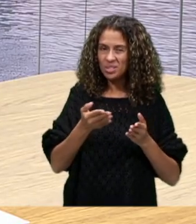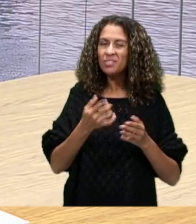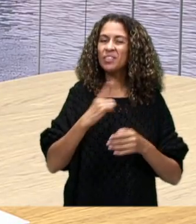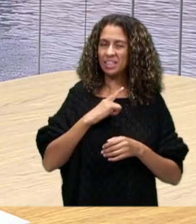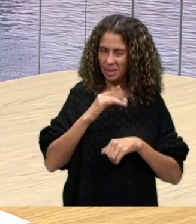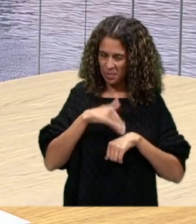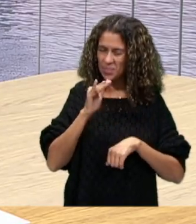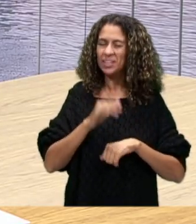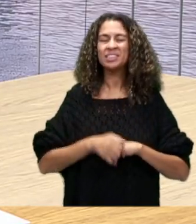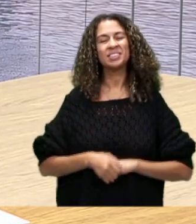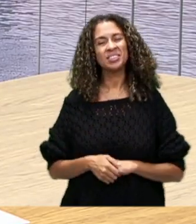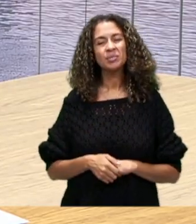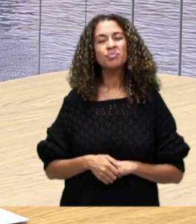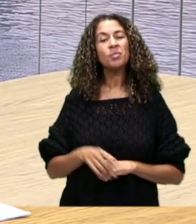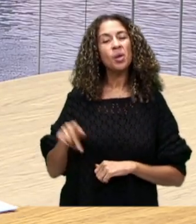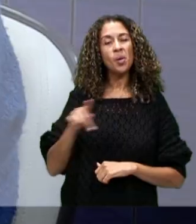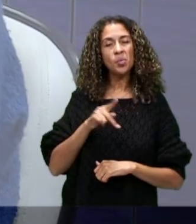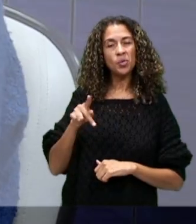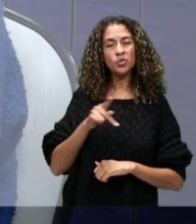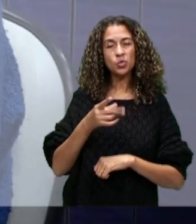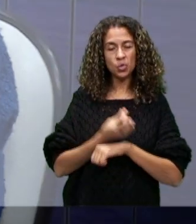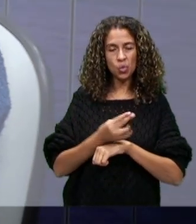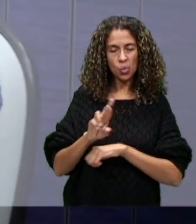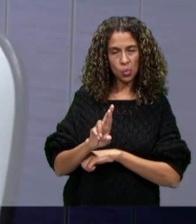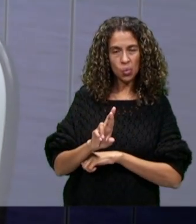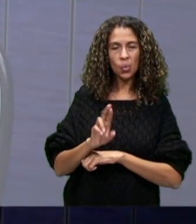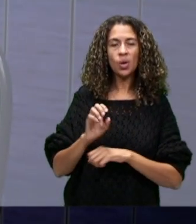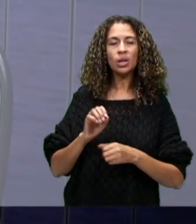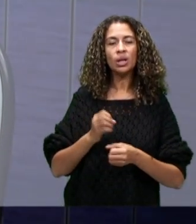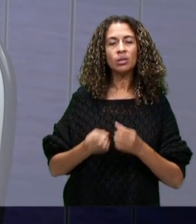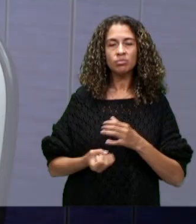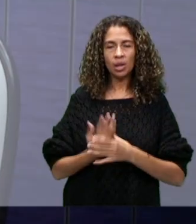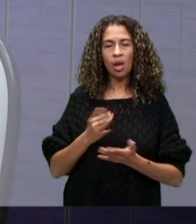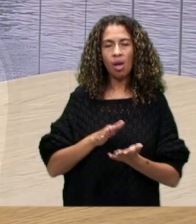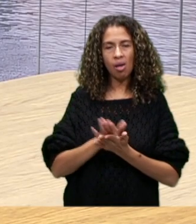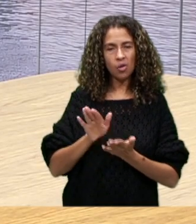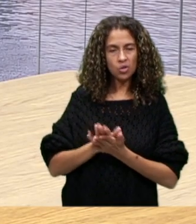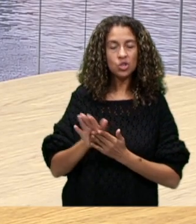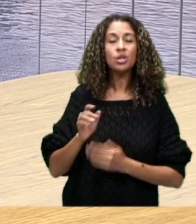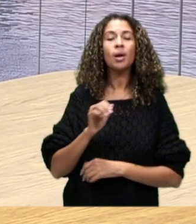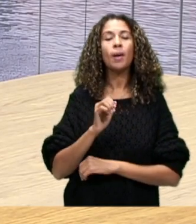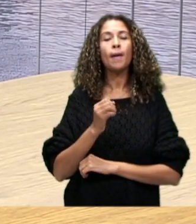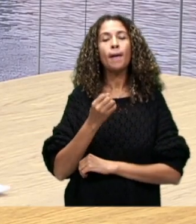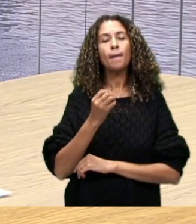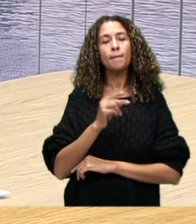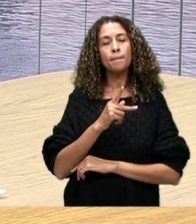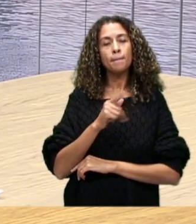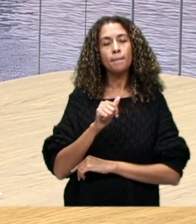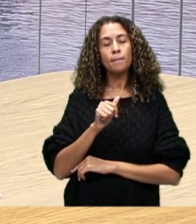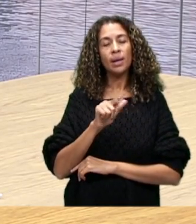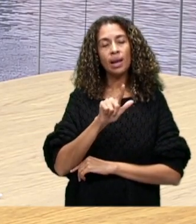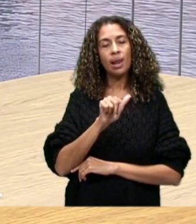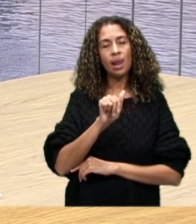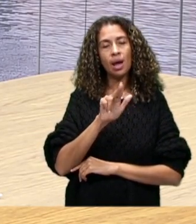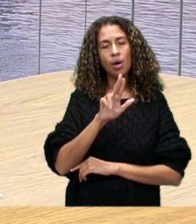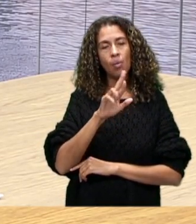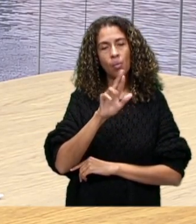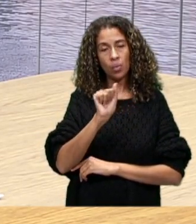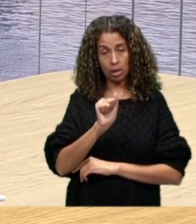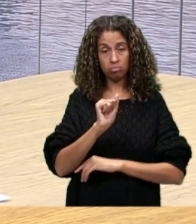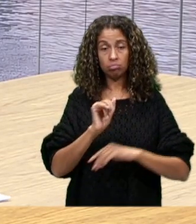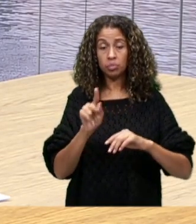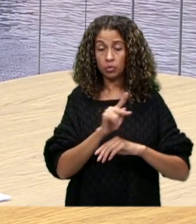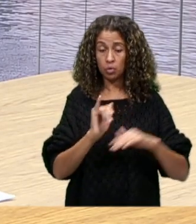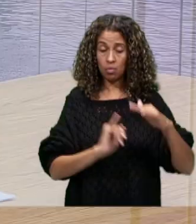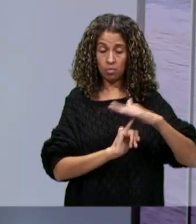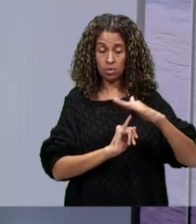outros. Com a professora doutora em Ecologia, a Laura Pioli, Kremer, do IFSC, e